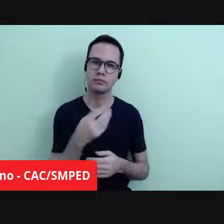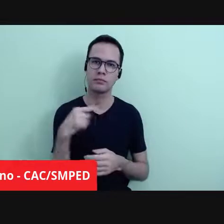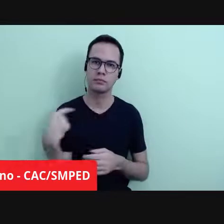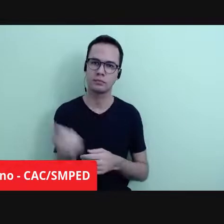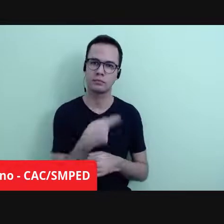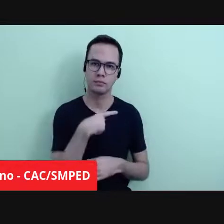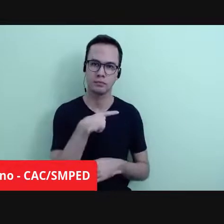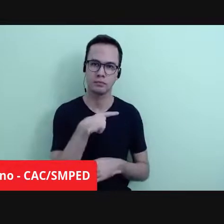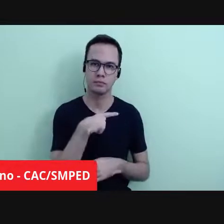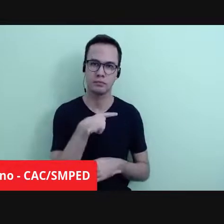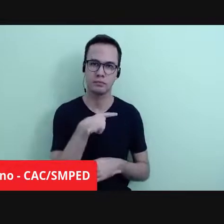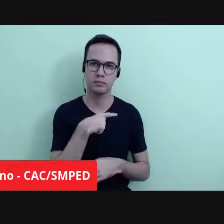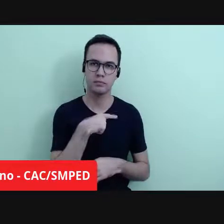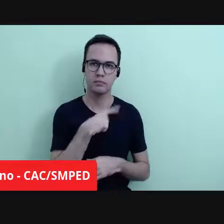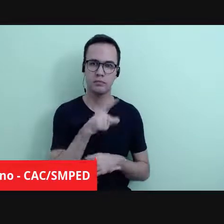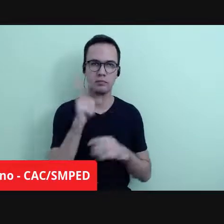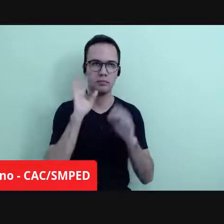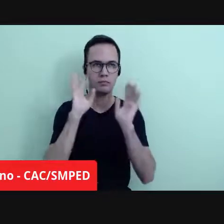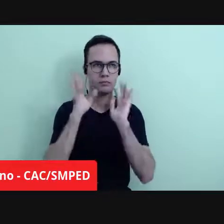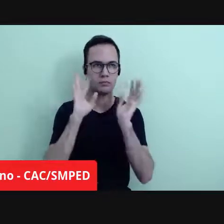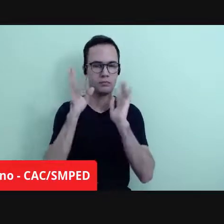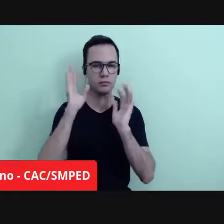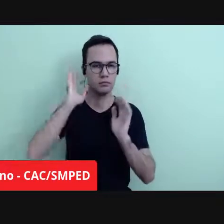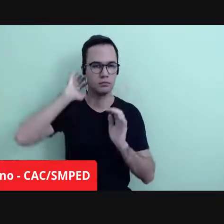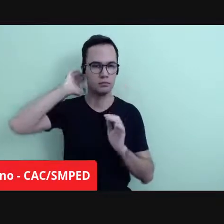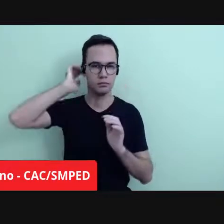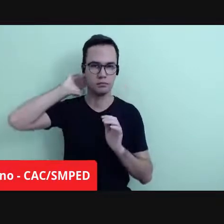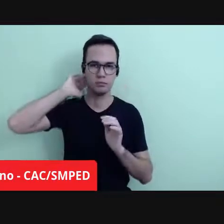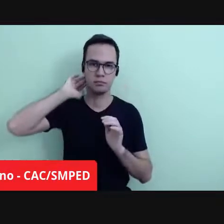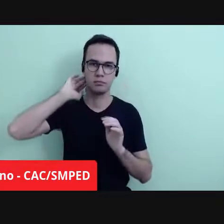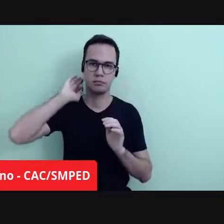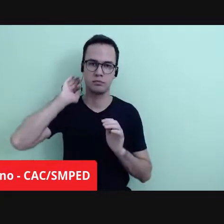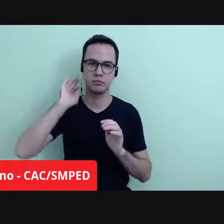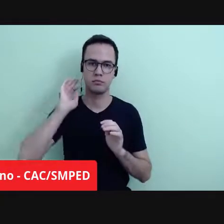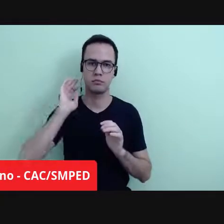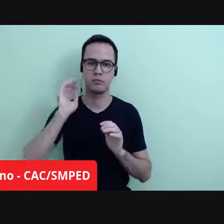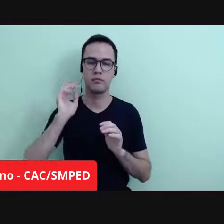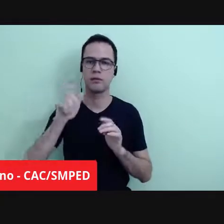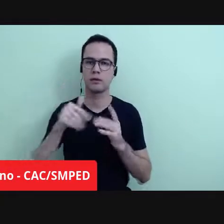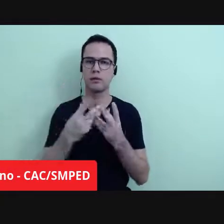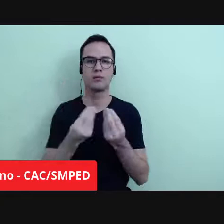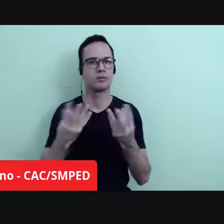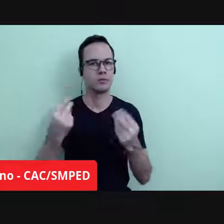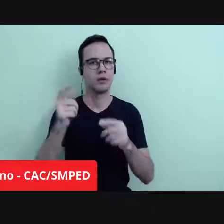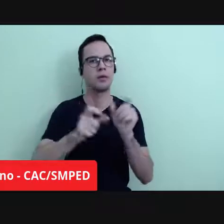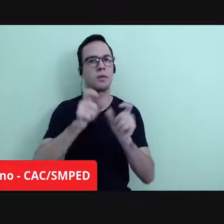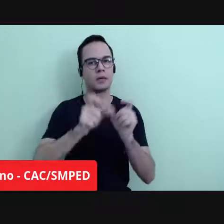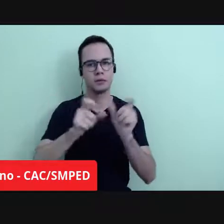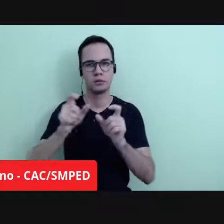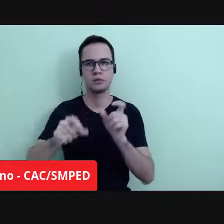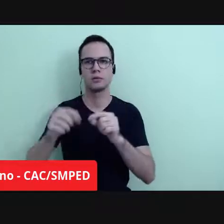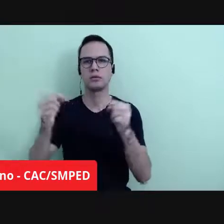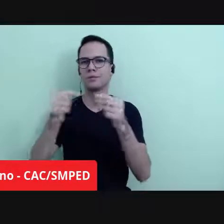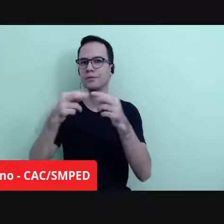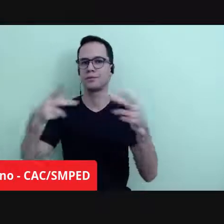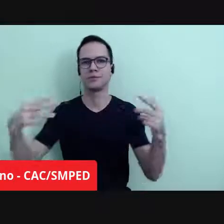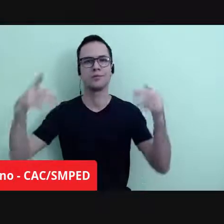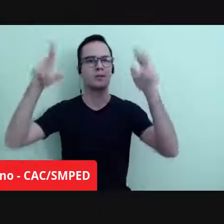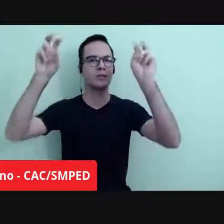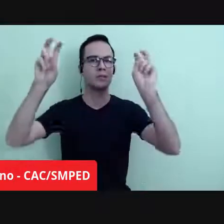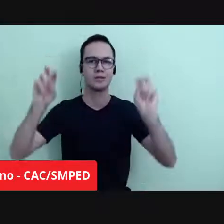ter em mente que essas são muitas pessoas, são em diversas frentes e pautas